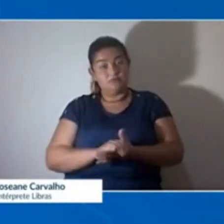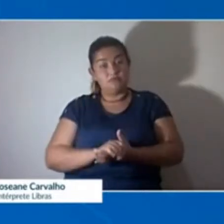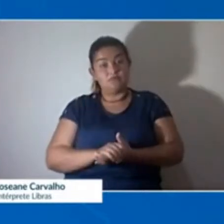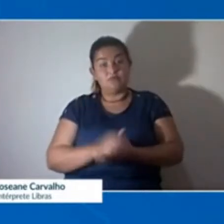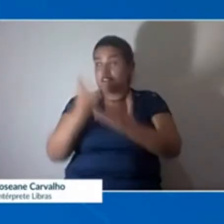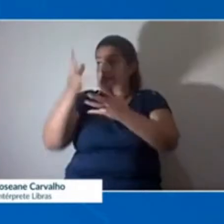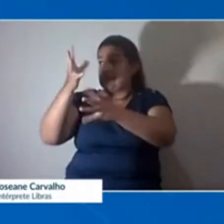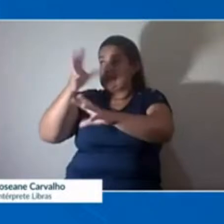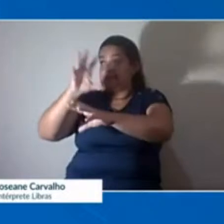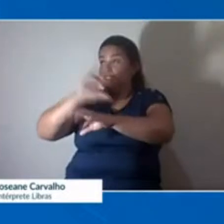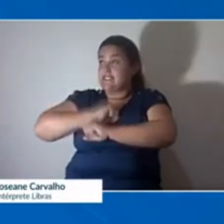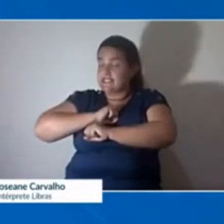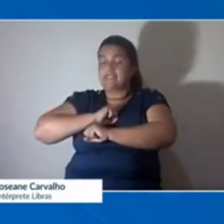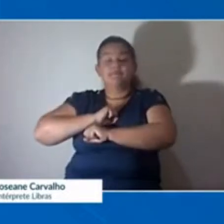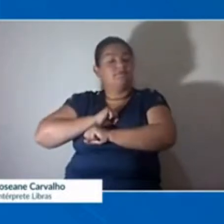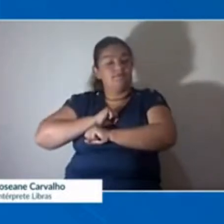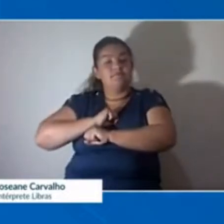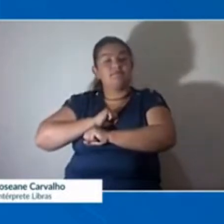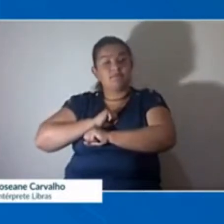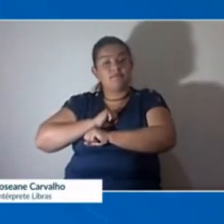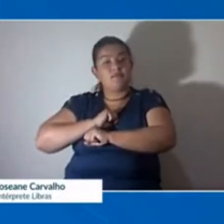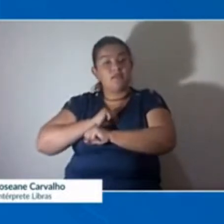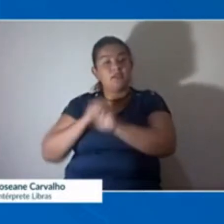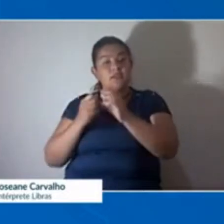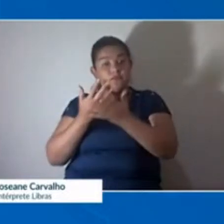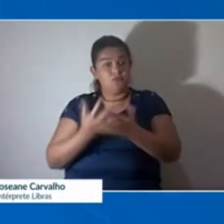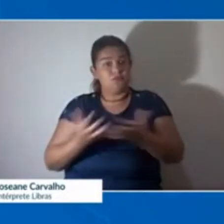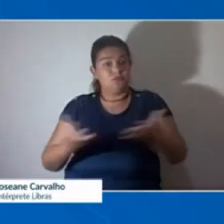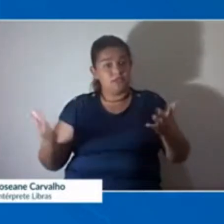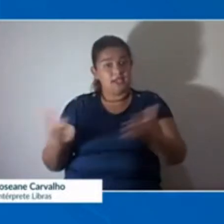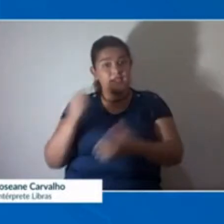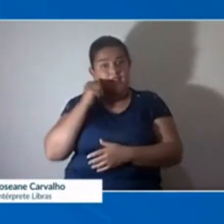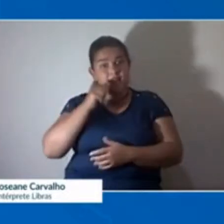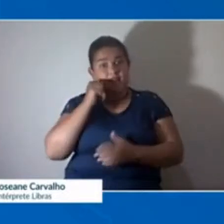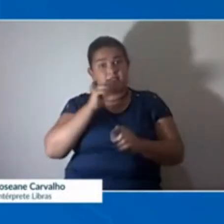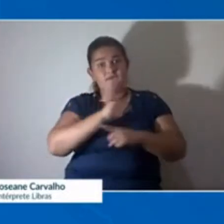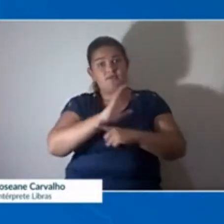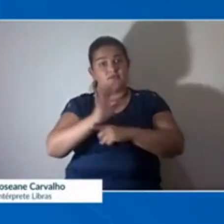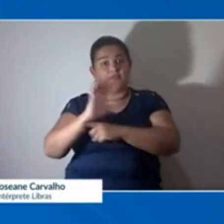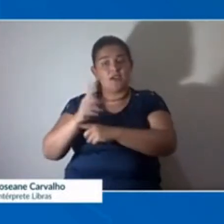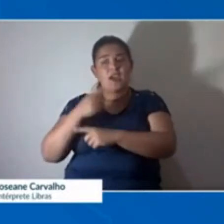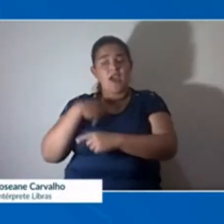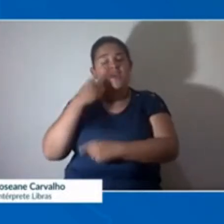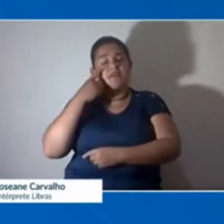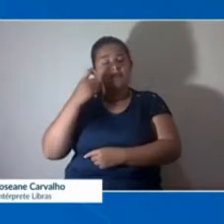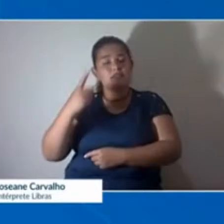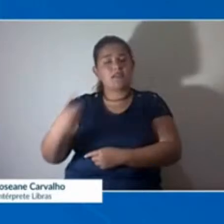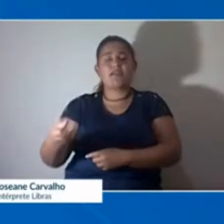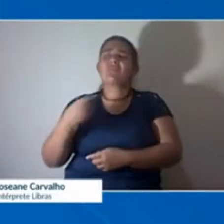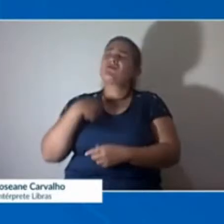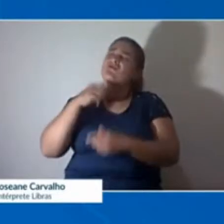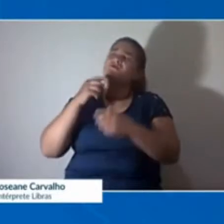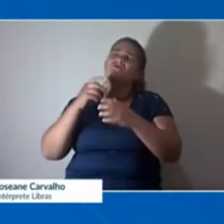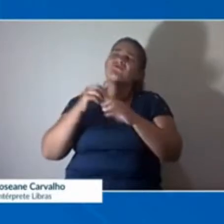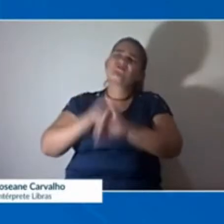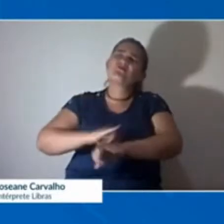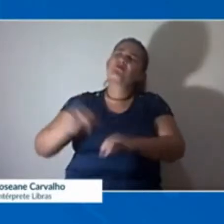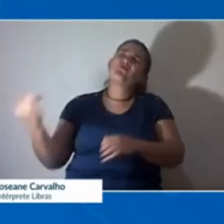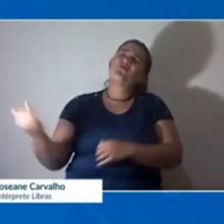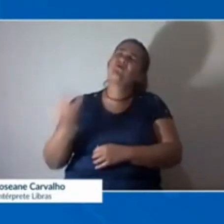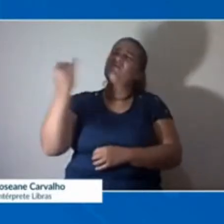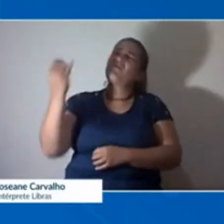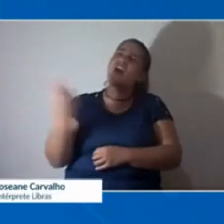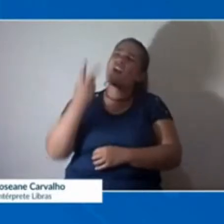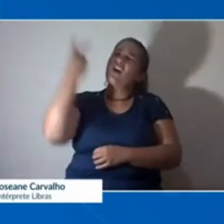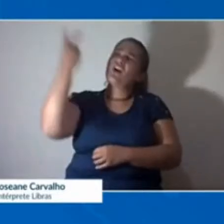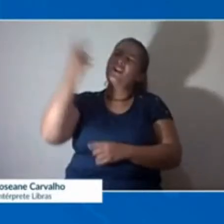né? Na nossa mostra, Elas Fazem Cinema, é interessante, a gente prima pela diversidade regional,